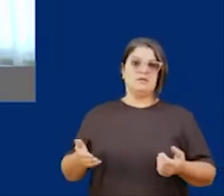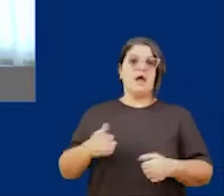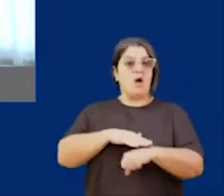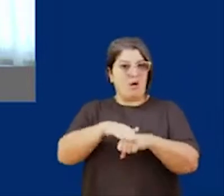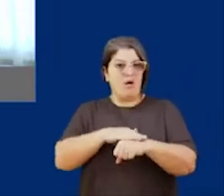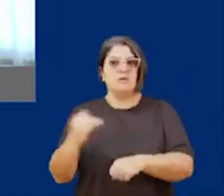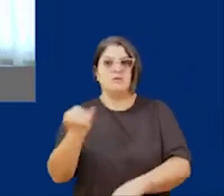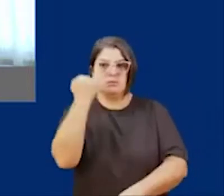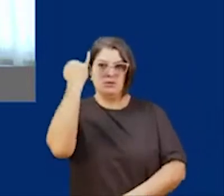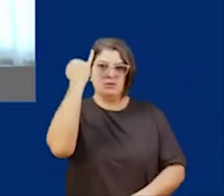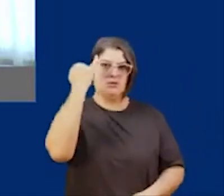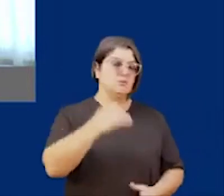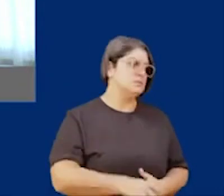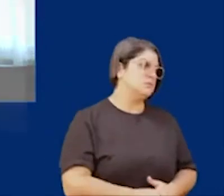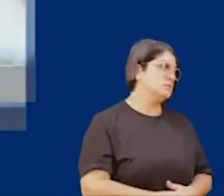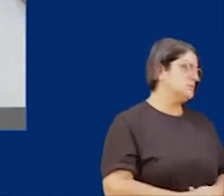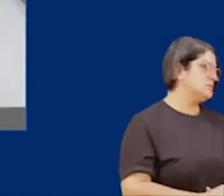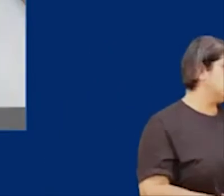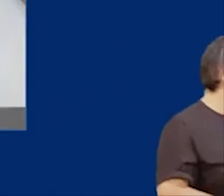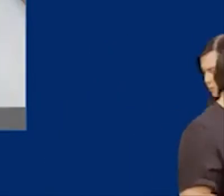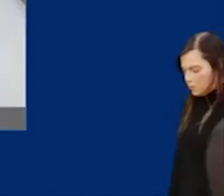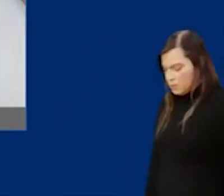aí.